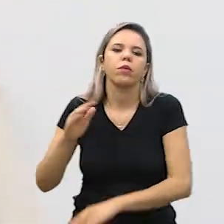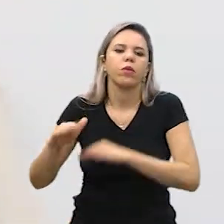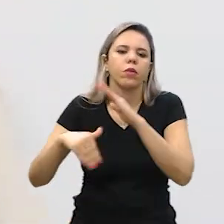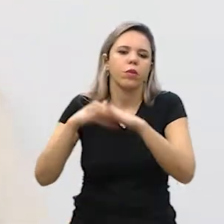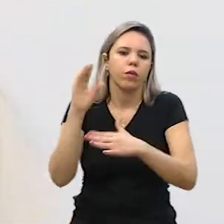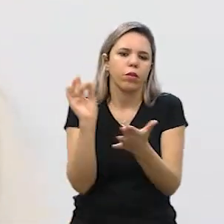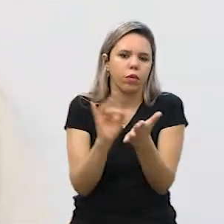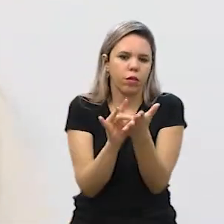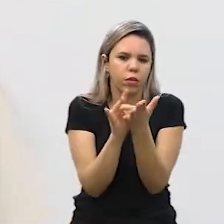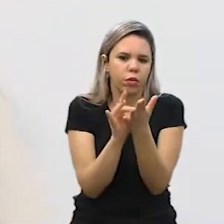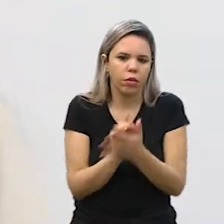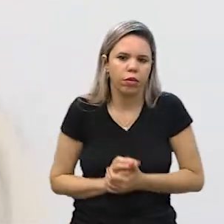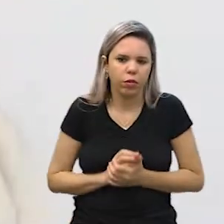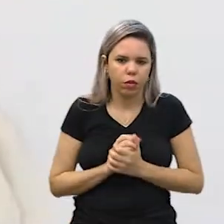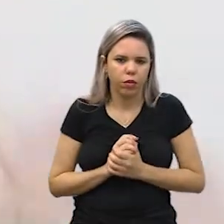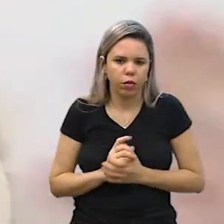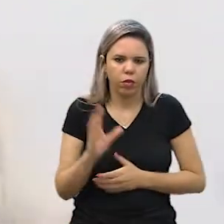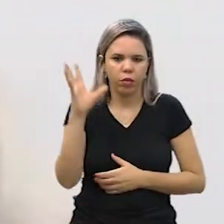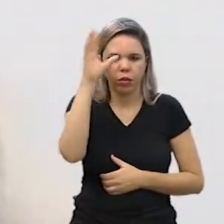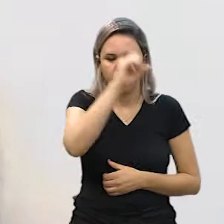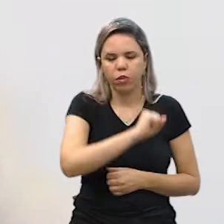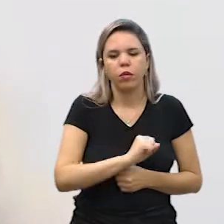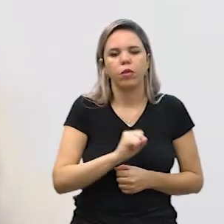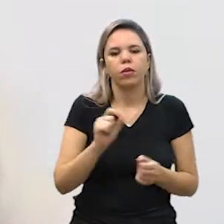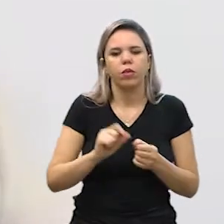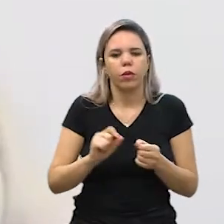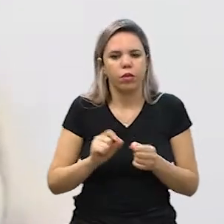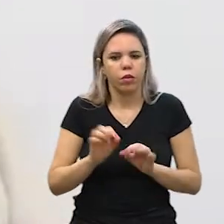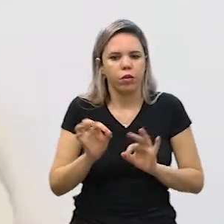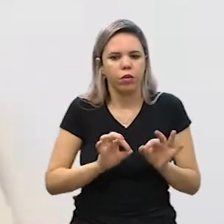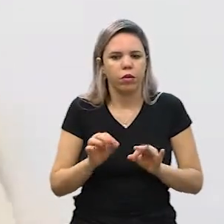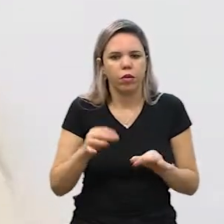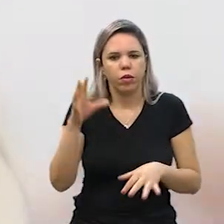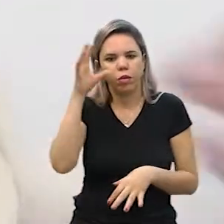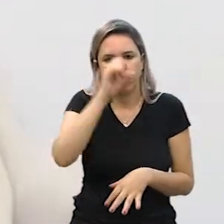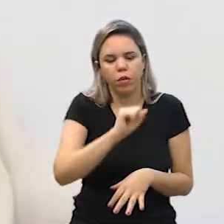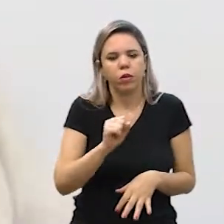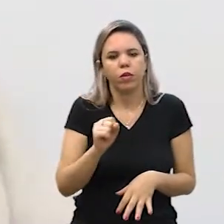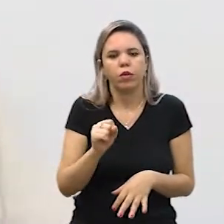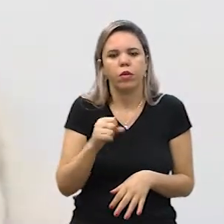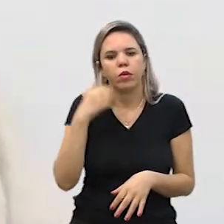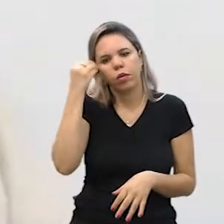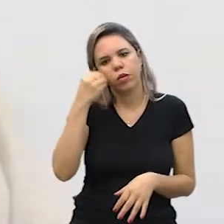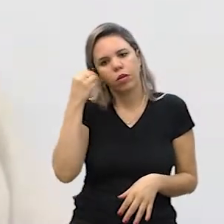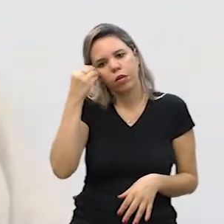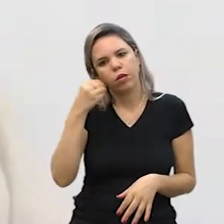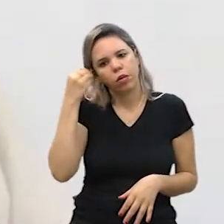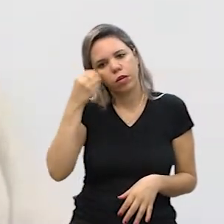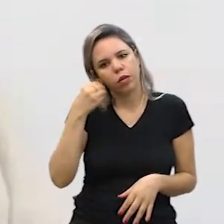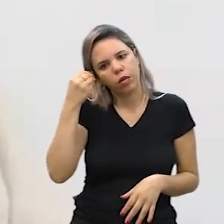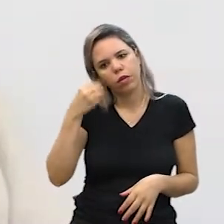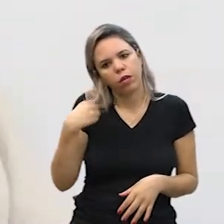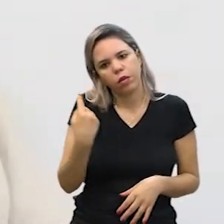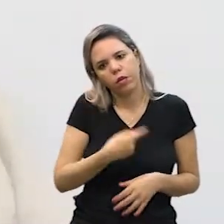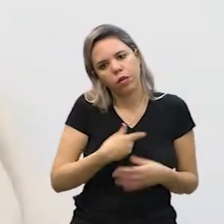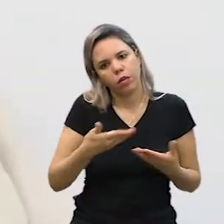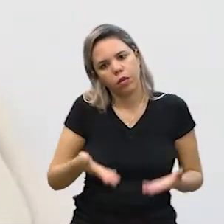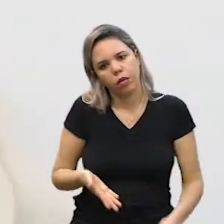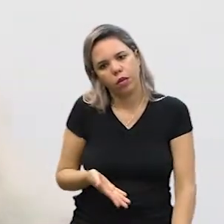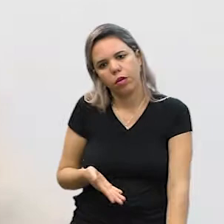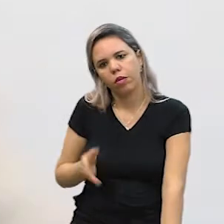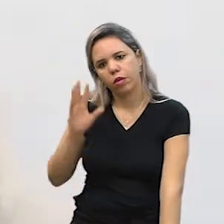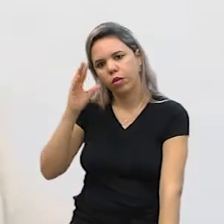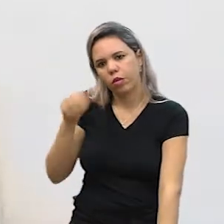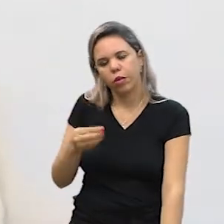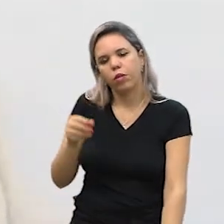de fato, a aprender fazendo, ele é aprender experienciando. Então, a gente